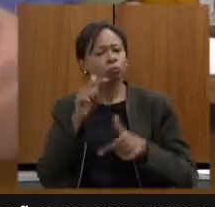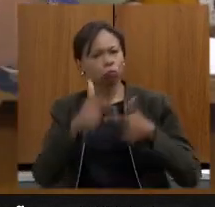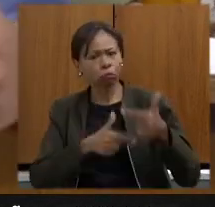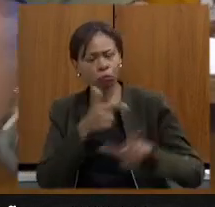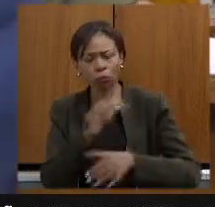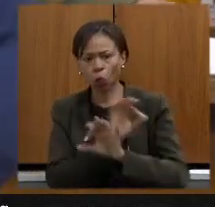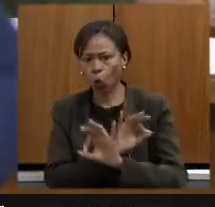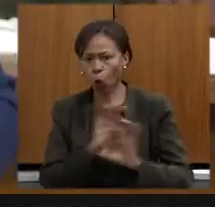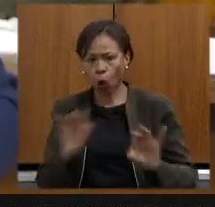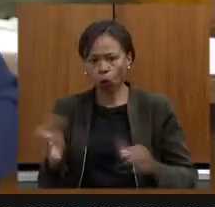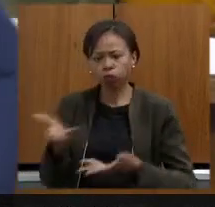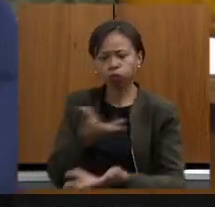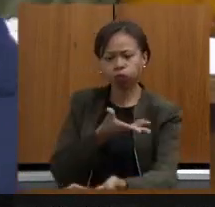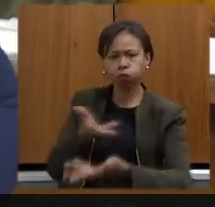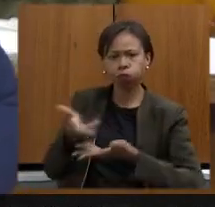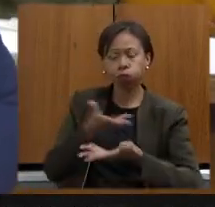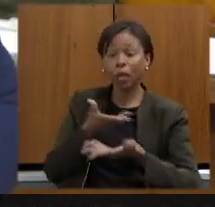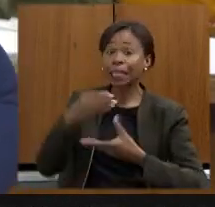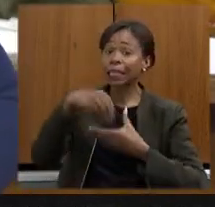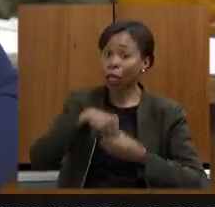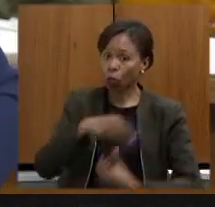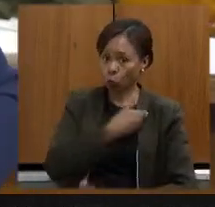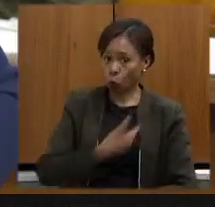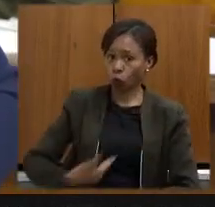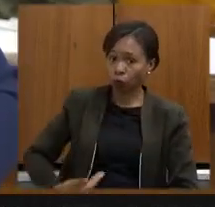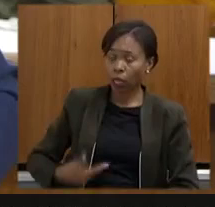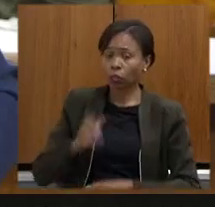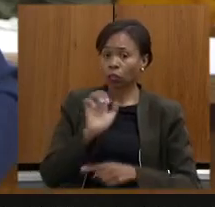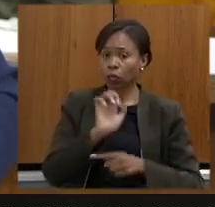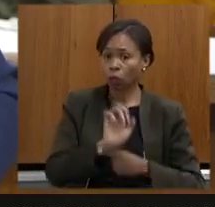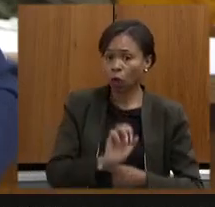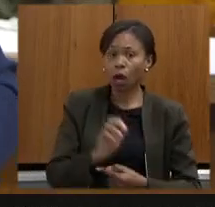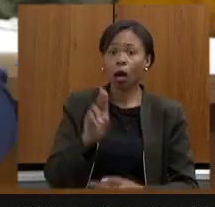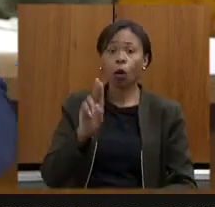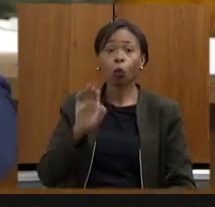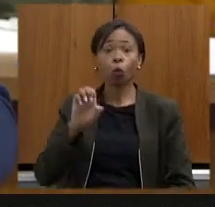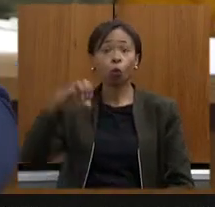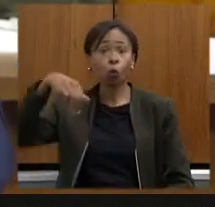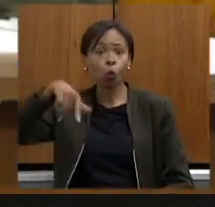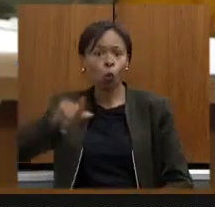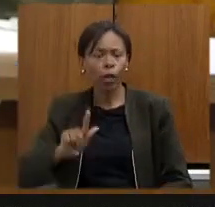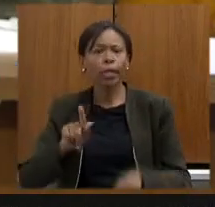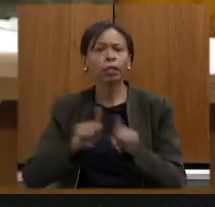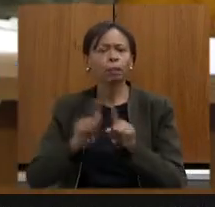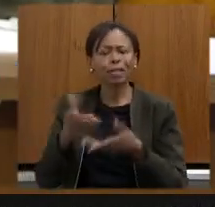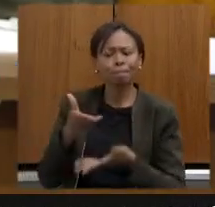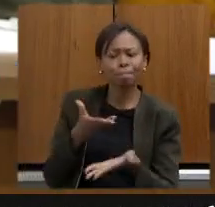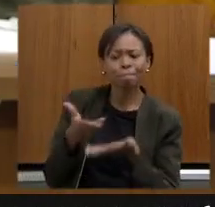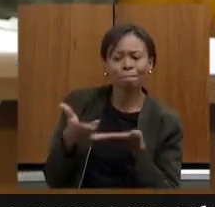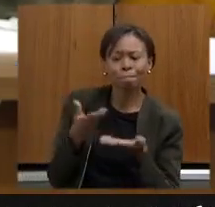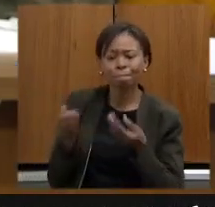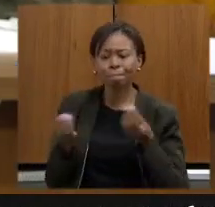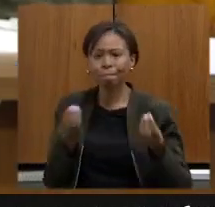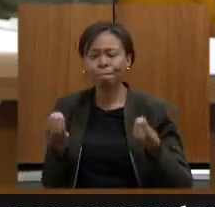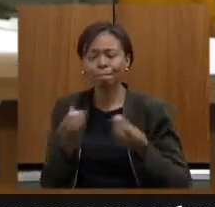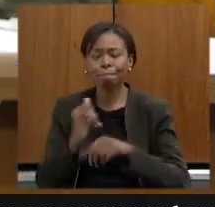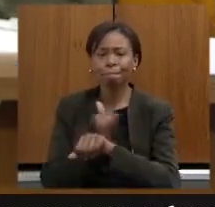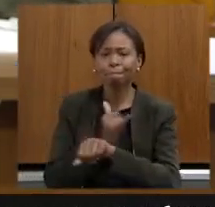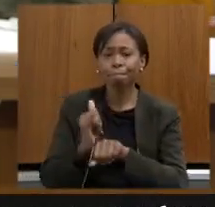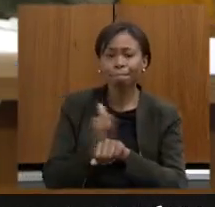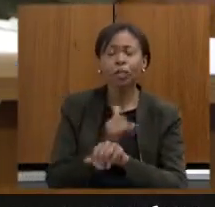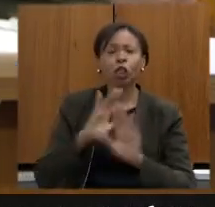trabalho articulando dentro do governo estadual na própria Wing formas alternativas nós avançamos